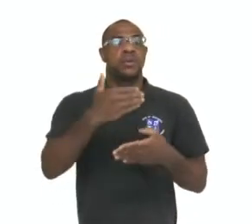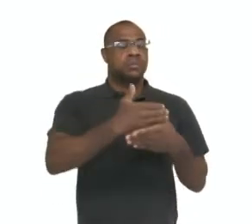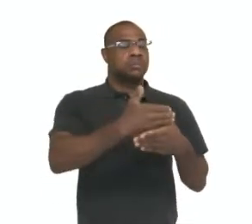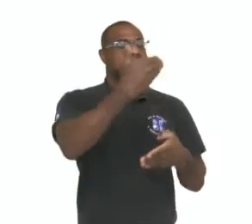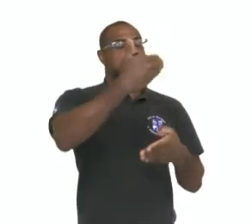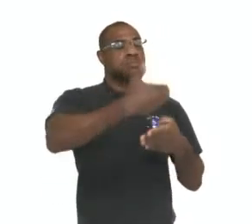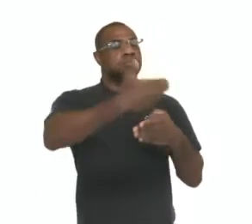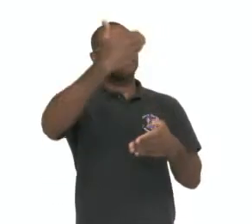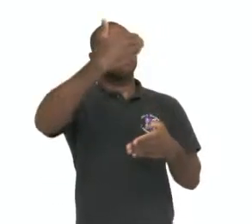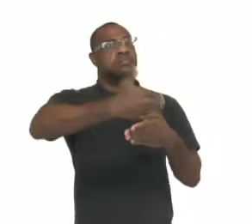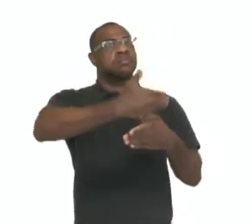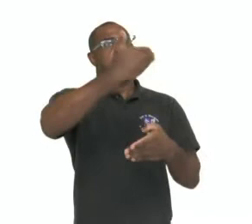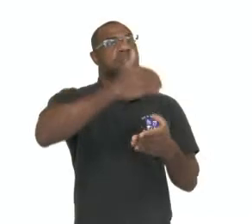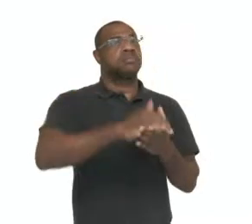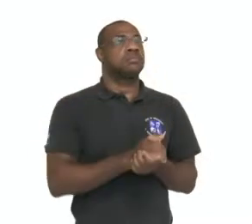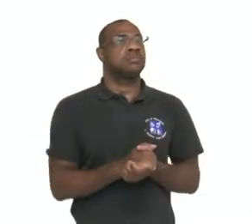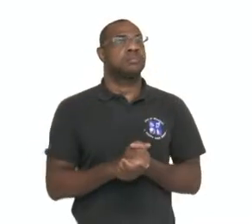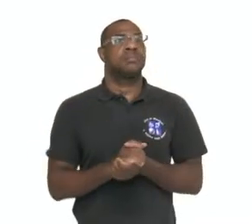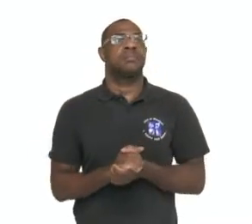muro